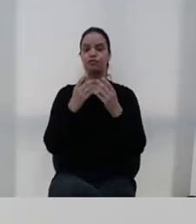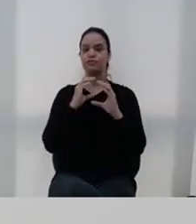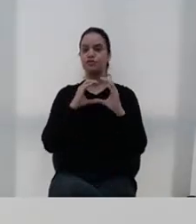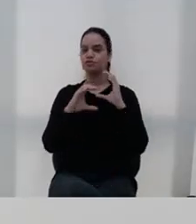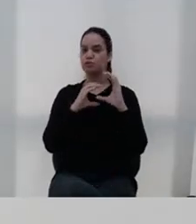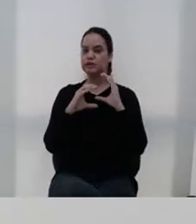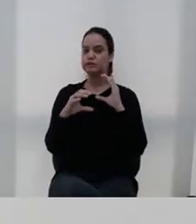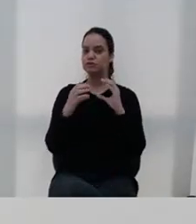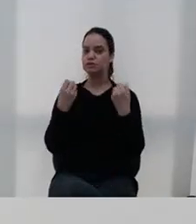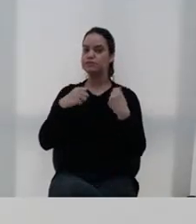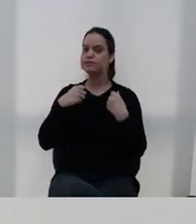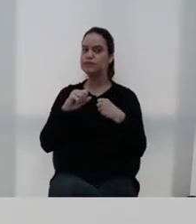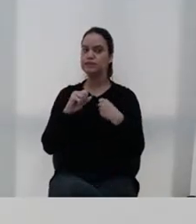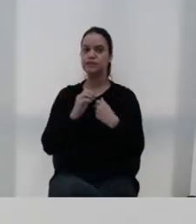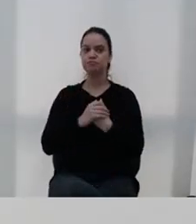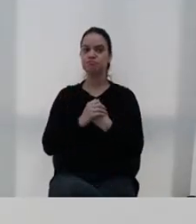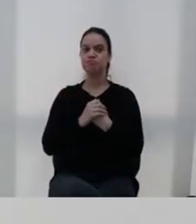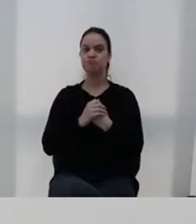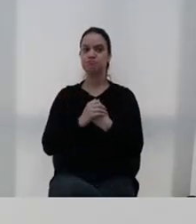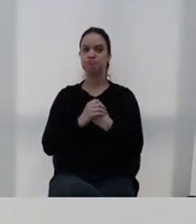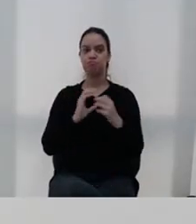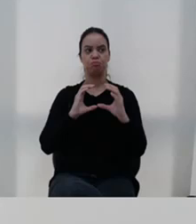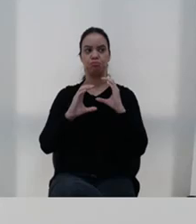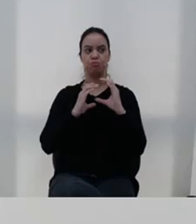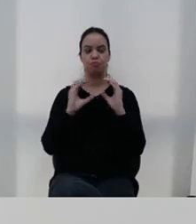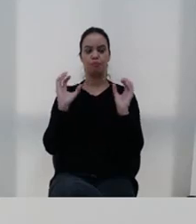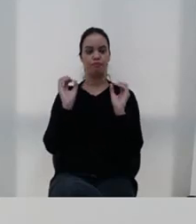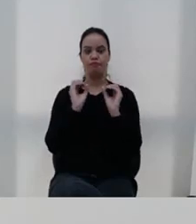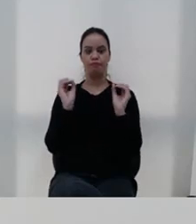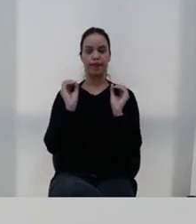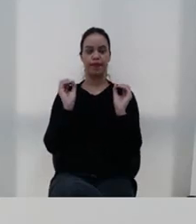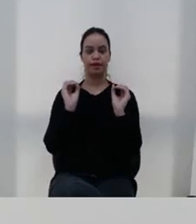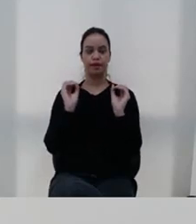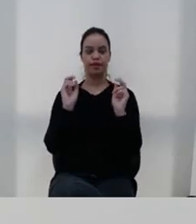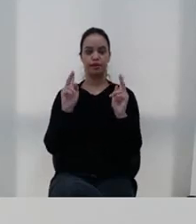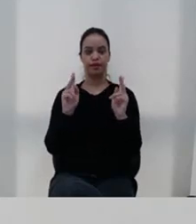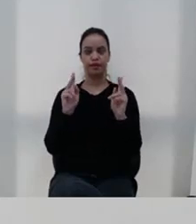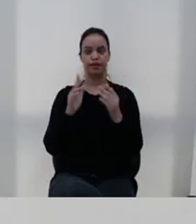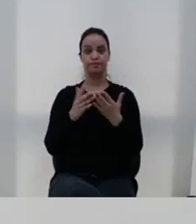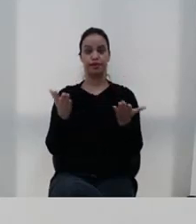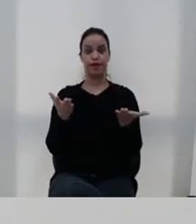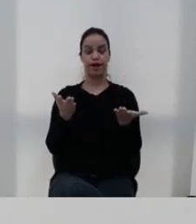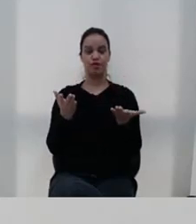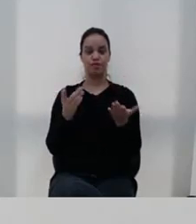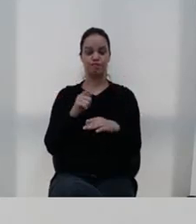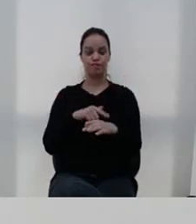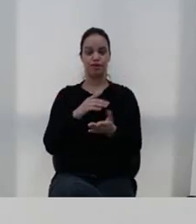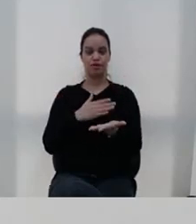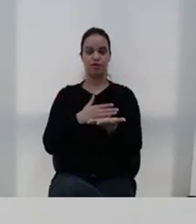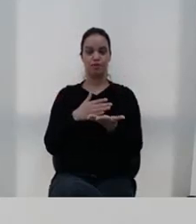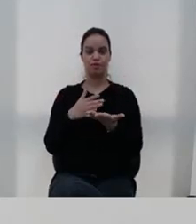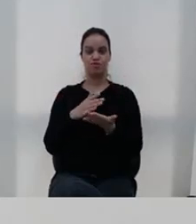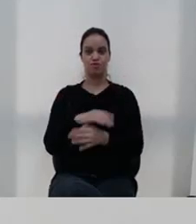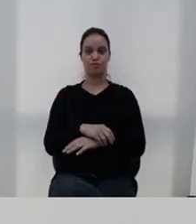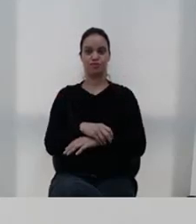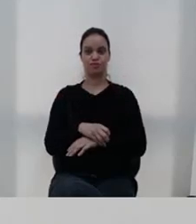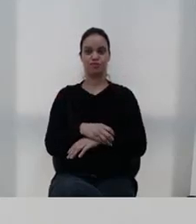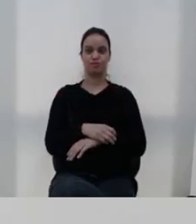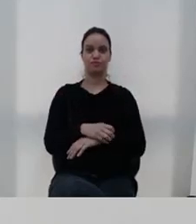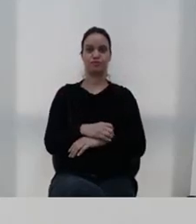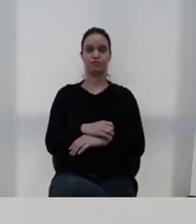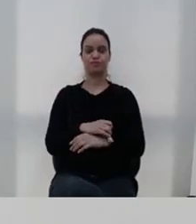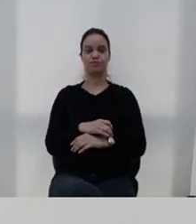feita. Sem comunicações, e dou de imediato início ao momento aberto. Nós temos, como nas